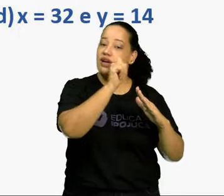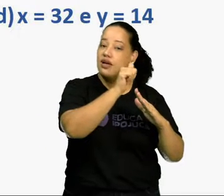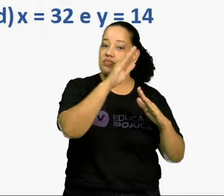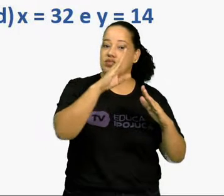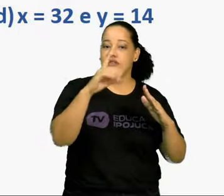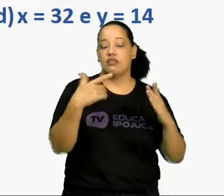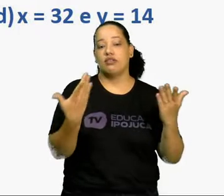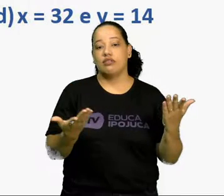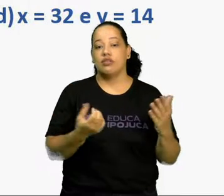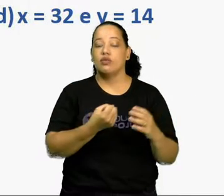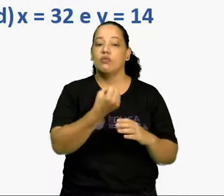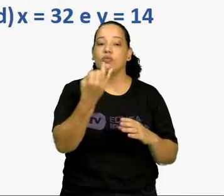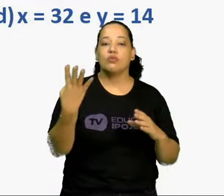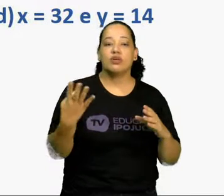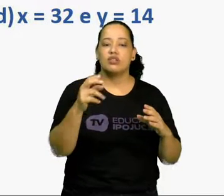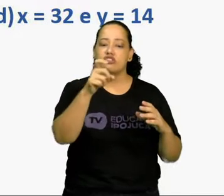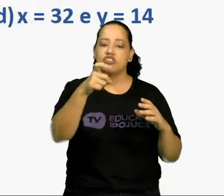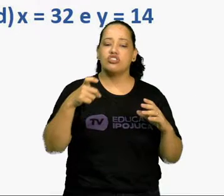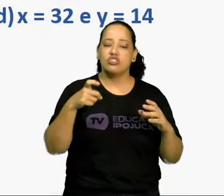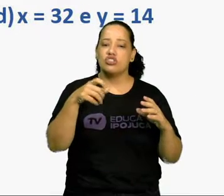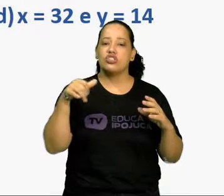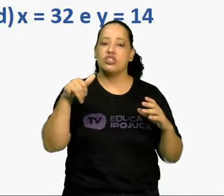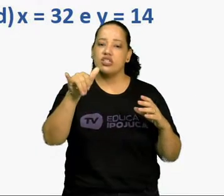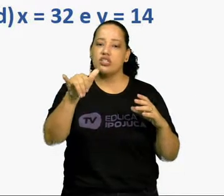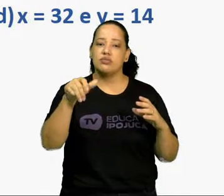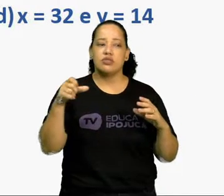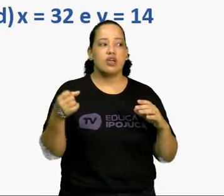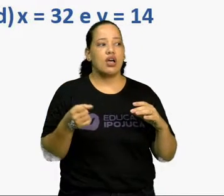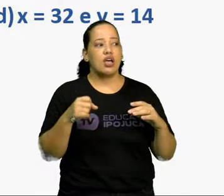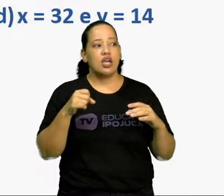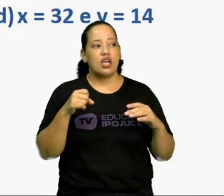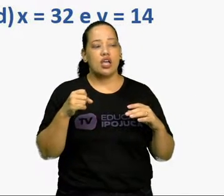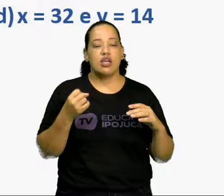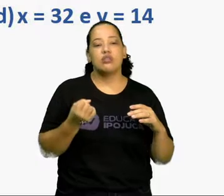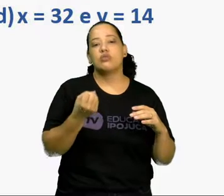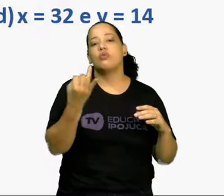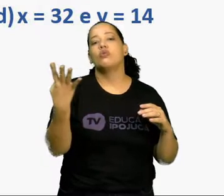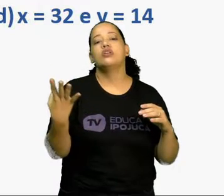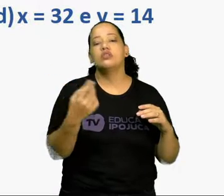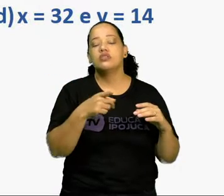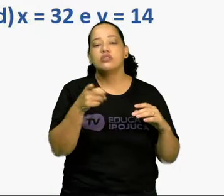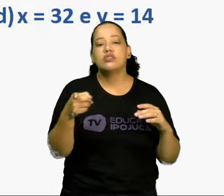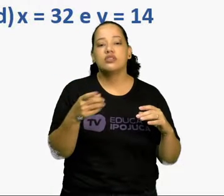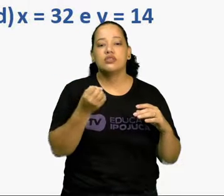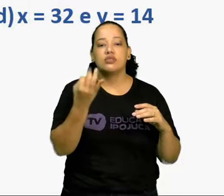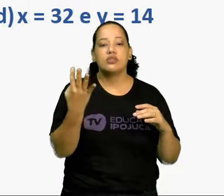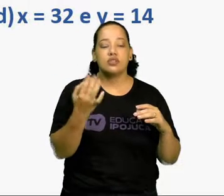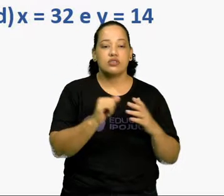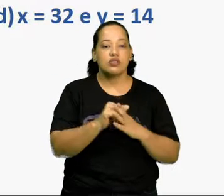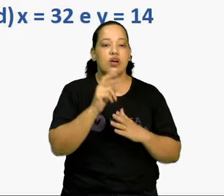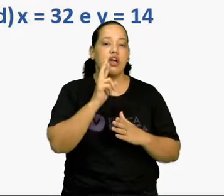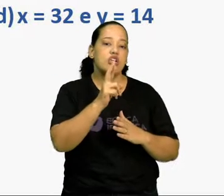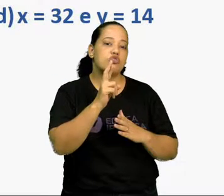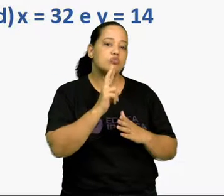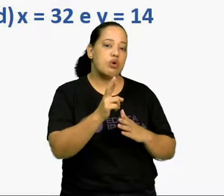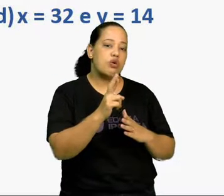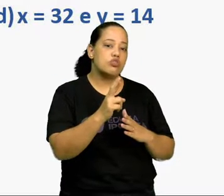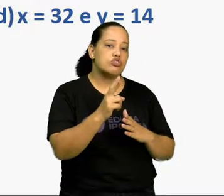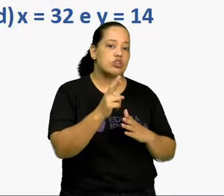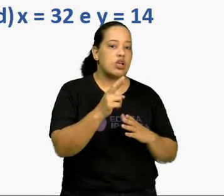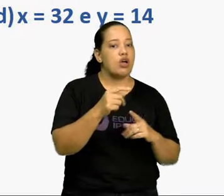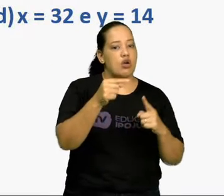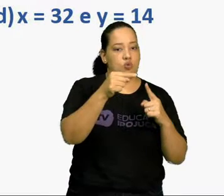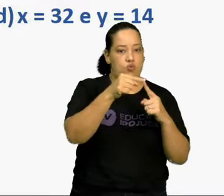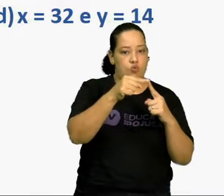então X e Y são respectivamente, você vai encontrar duas respostas. Uma resposta para